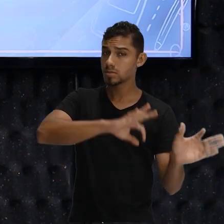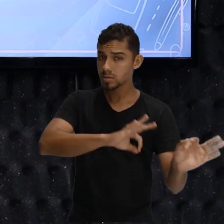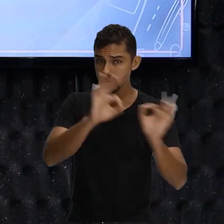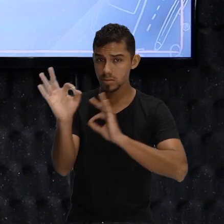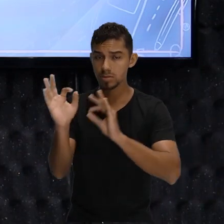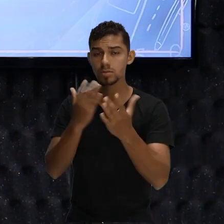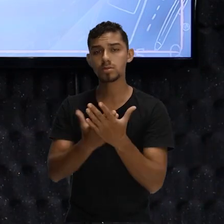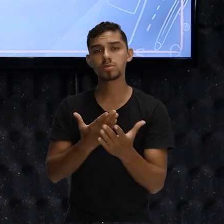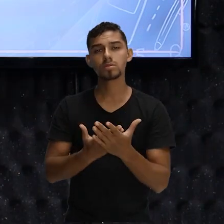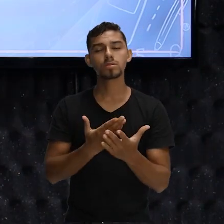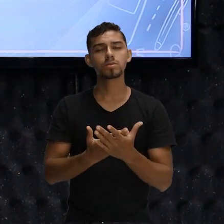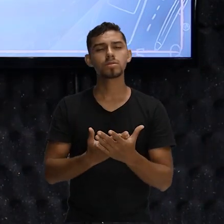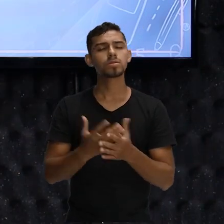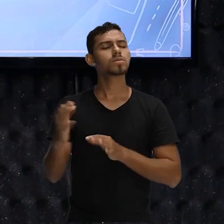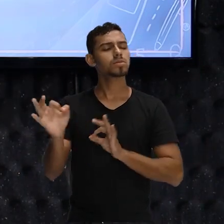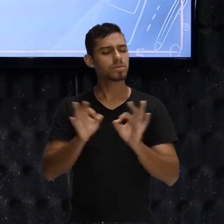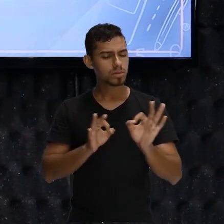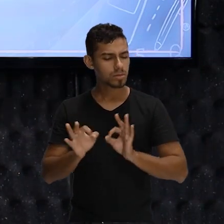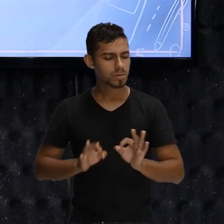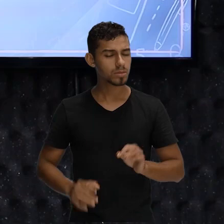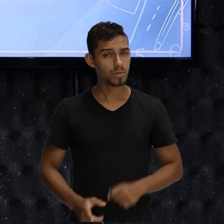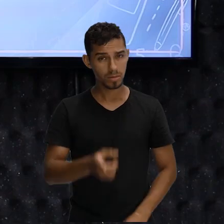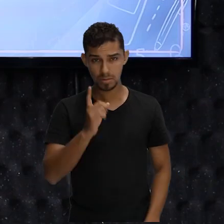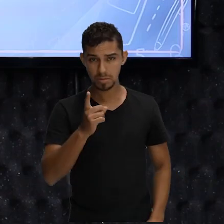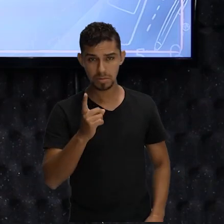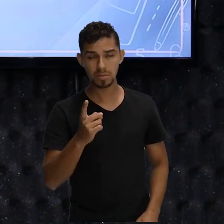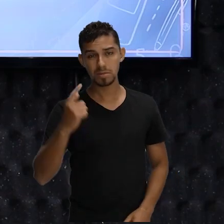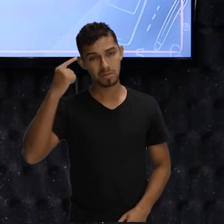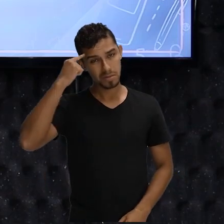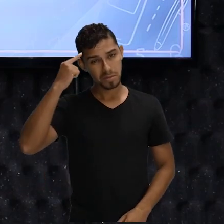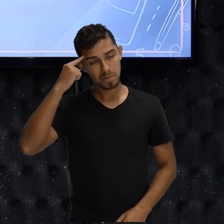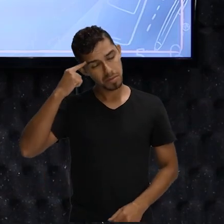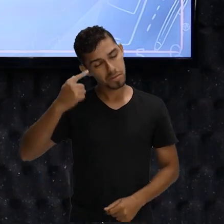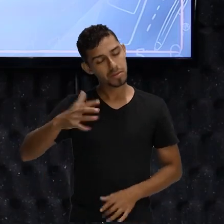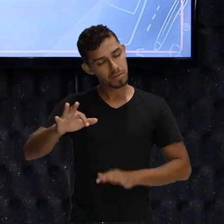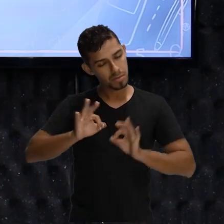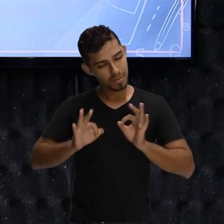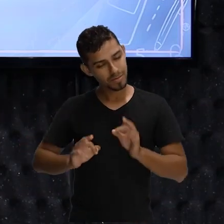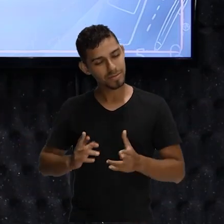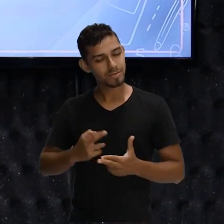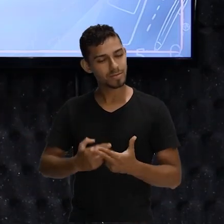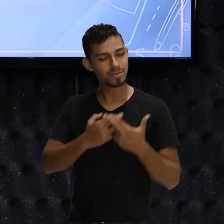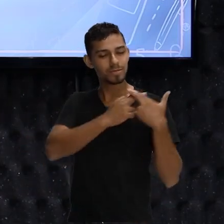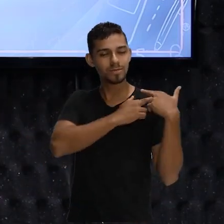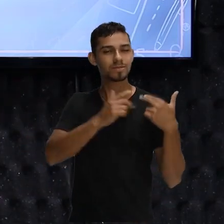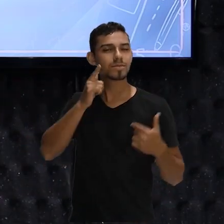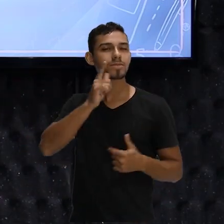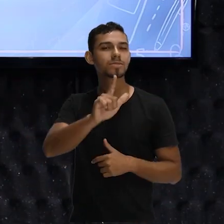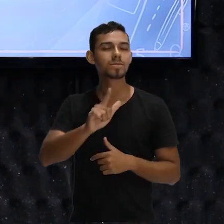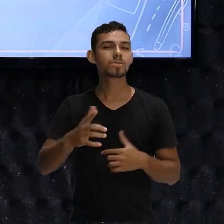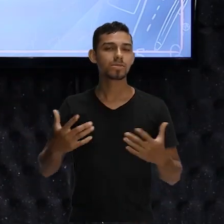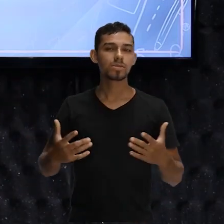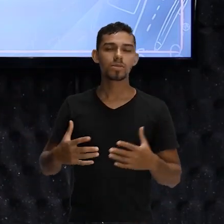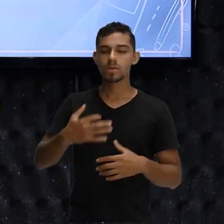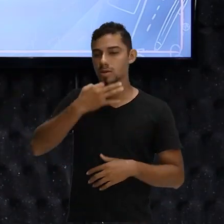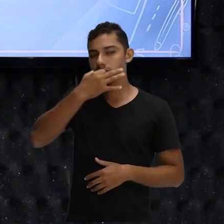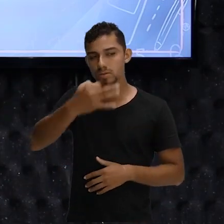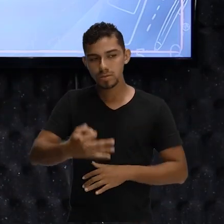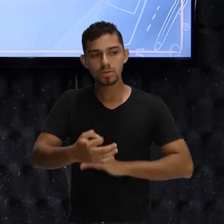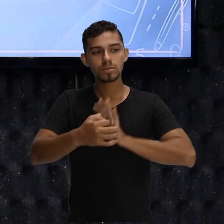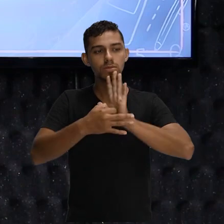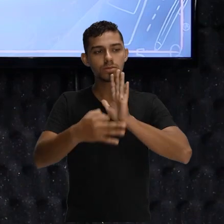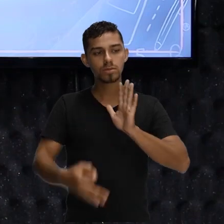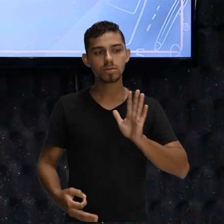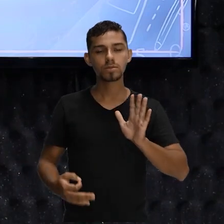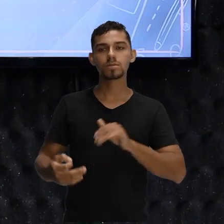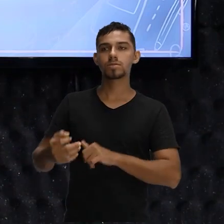nossas aulas, tá? São aulas preparadas exatamente para vocês, pensando em vocês. Então vá lá, comenta, vá lá nas redes sociais